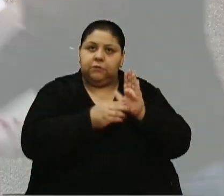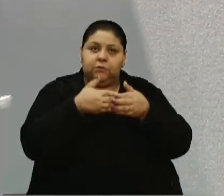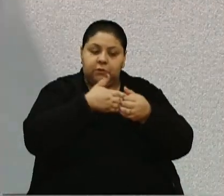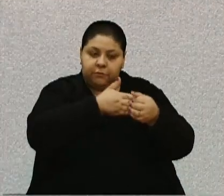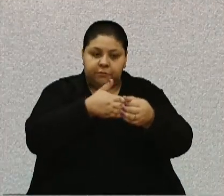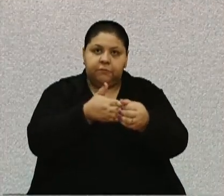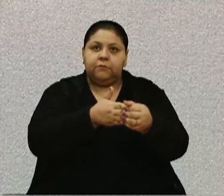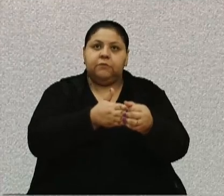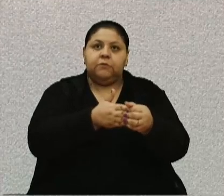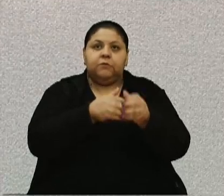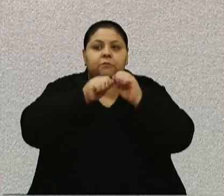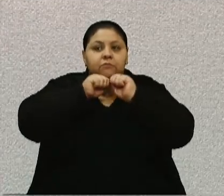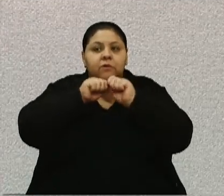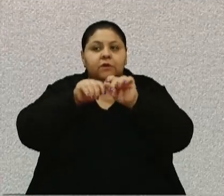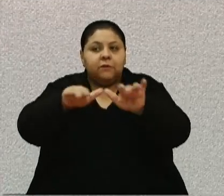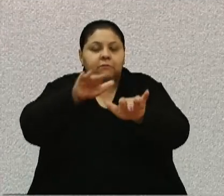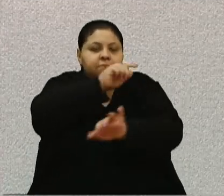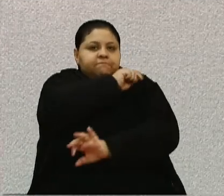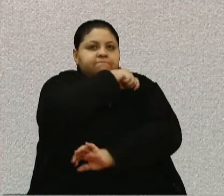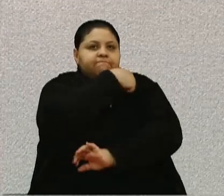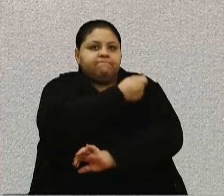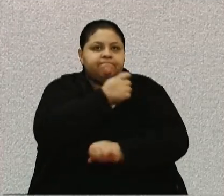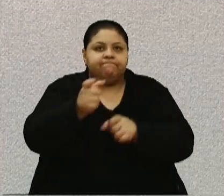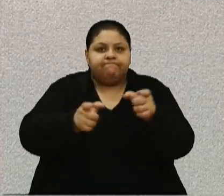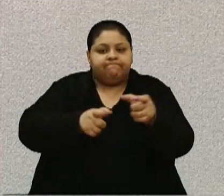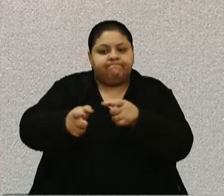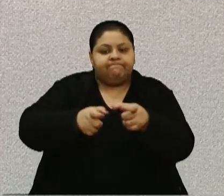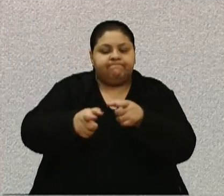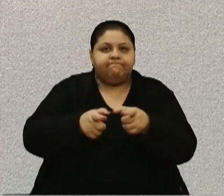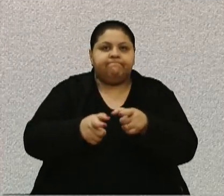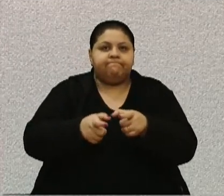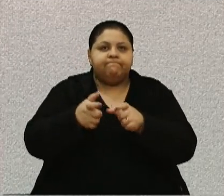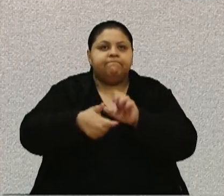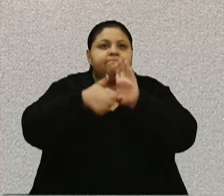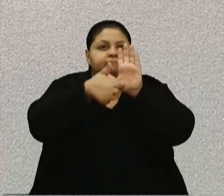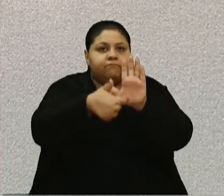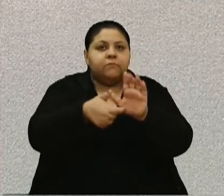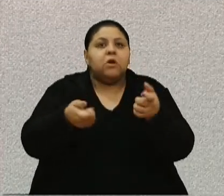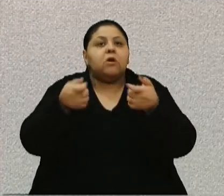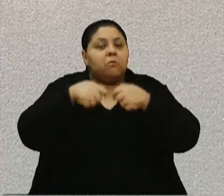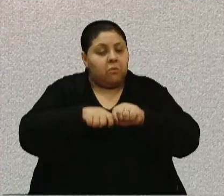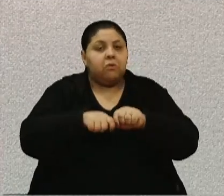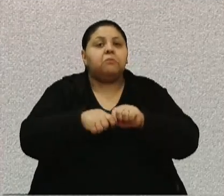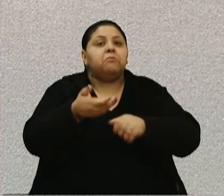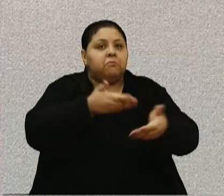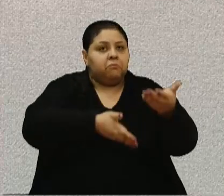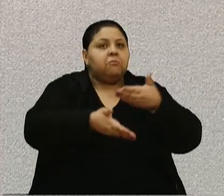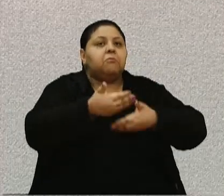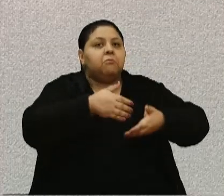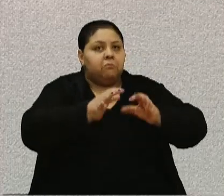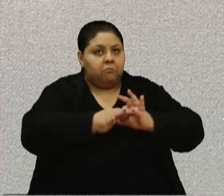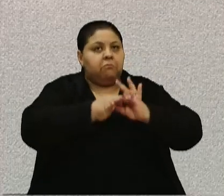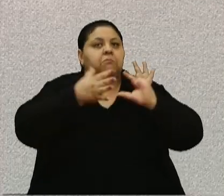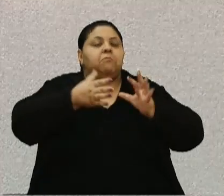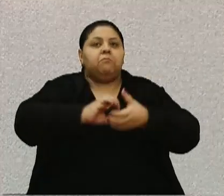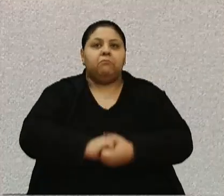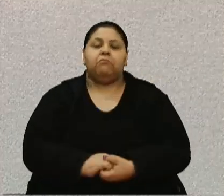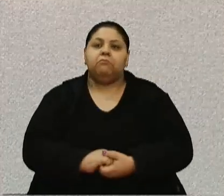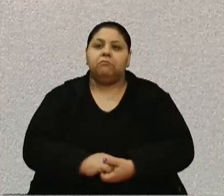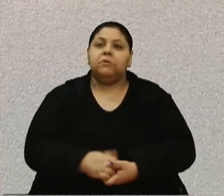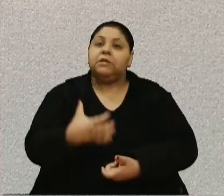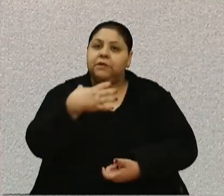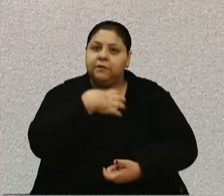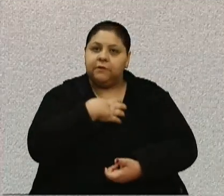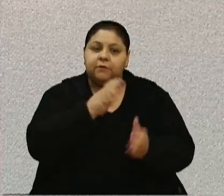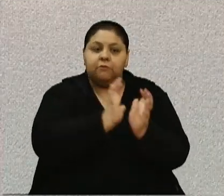orientadoras, de repercussão na fiscalização e controle, revelando condições de obtenção de parecer favorável. Deste modo,